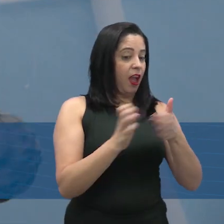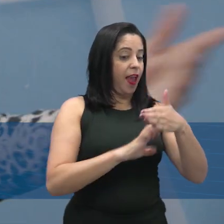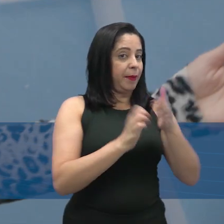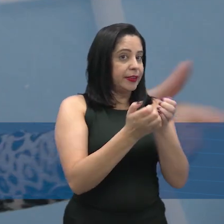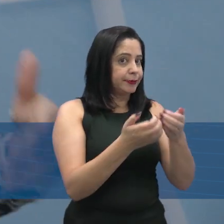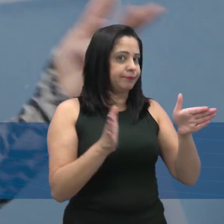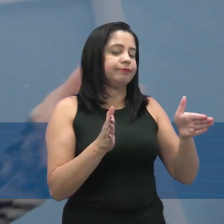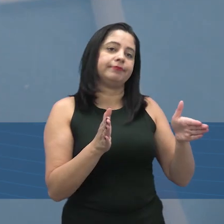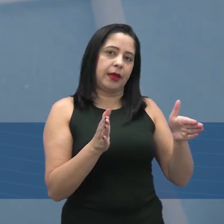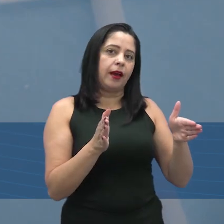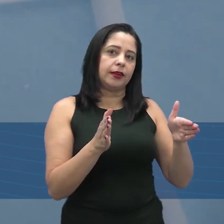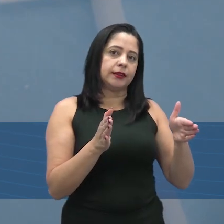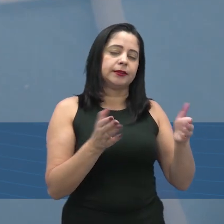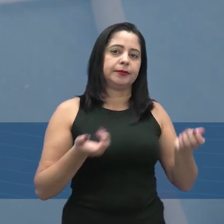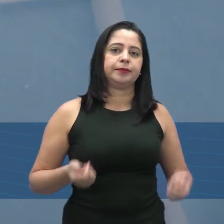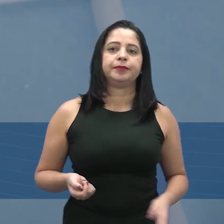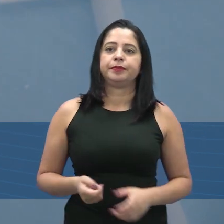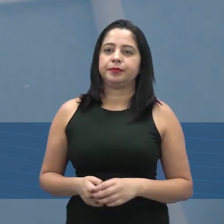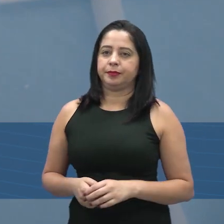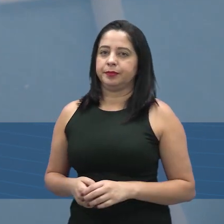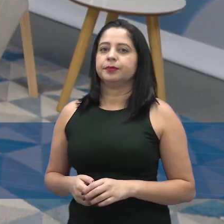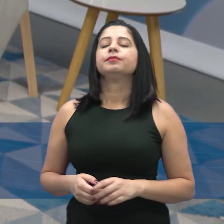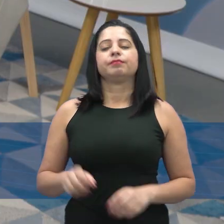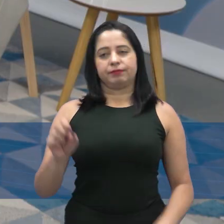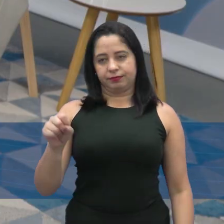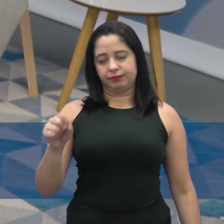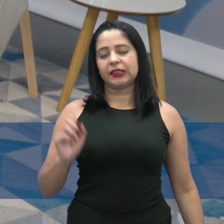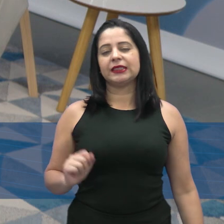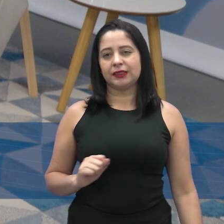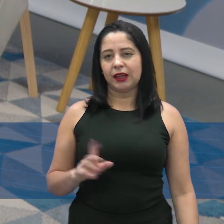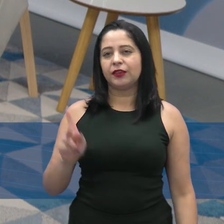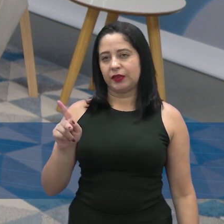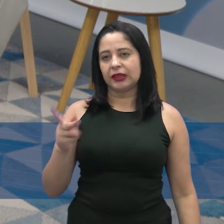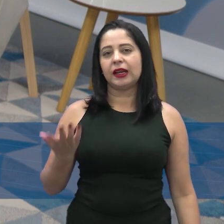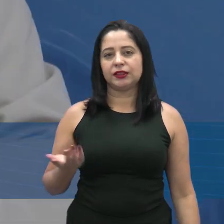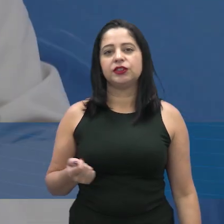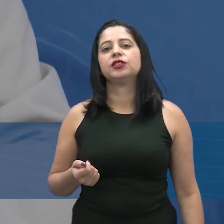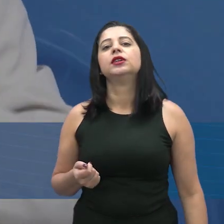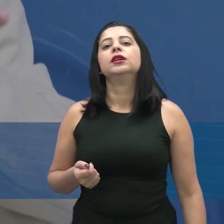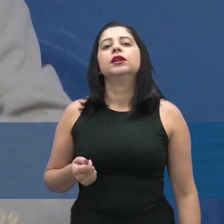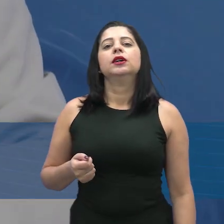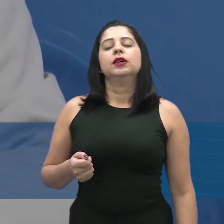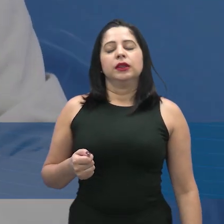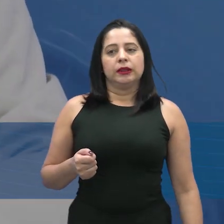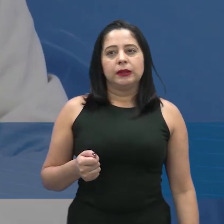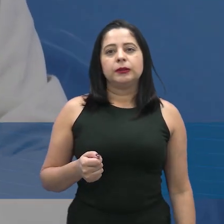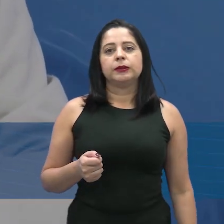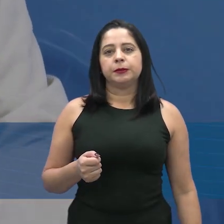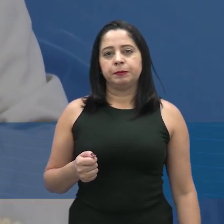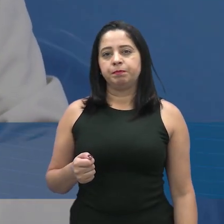e sequência num determinado negócio. Sim, aí a gente tem que